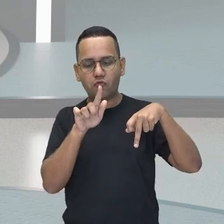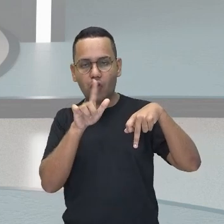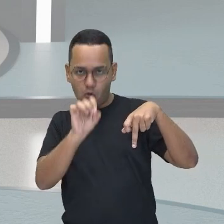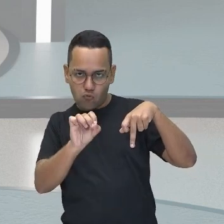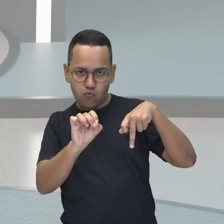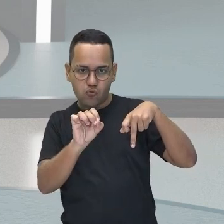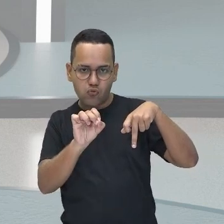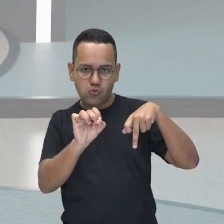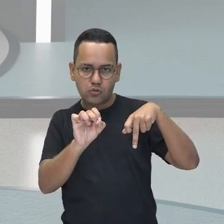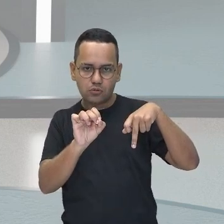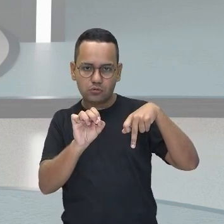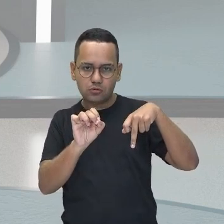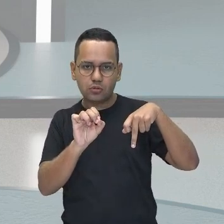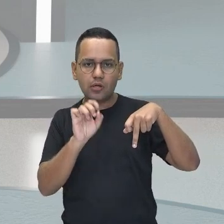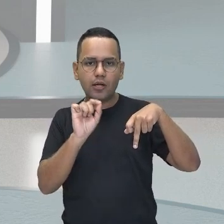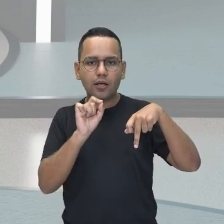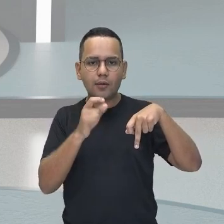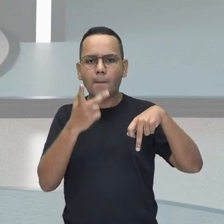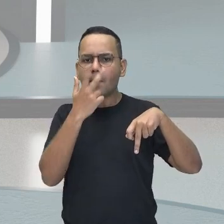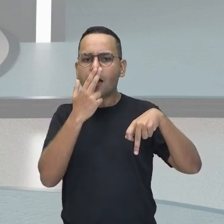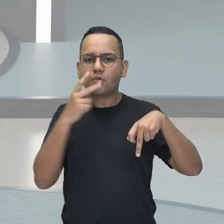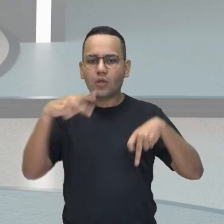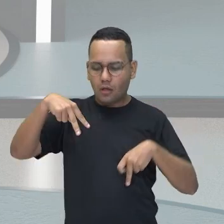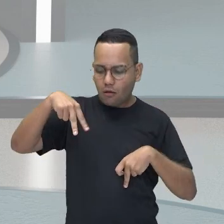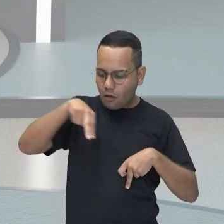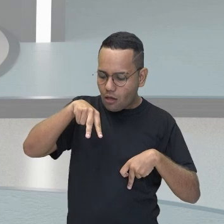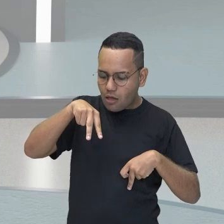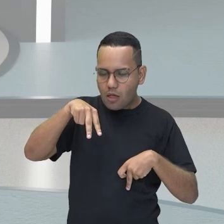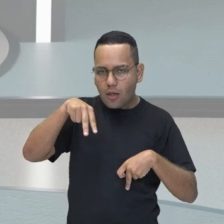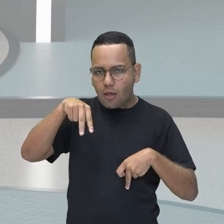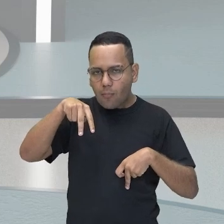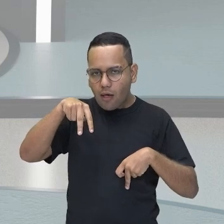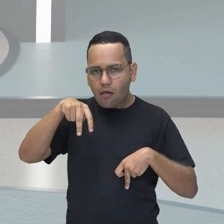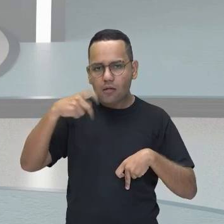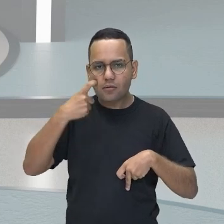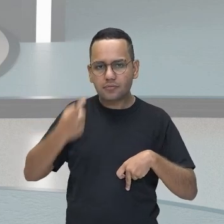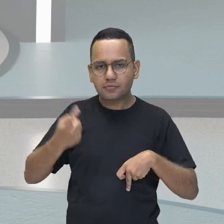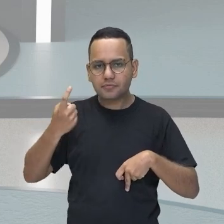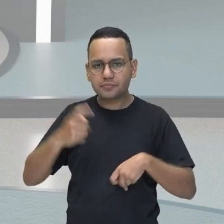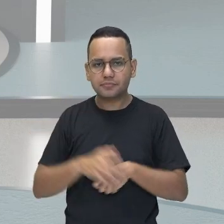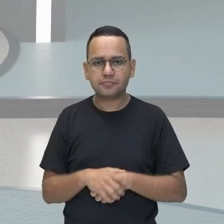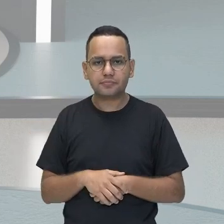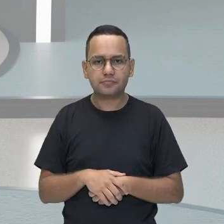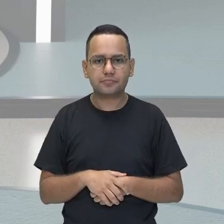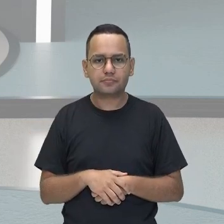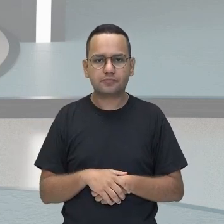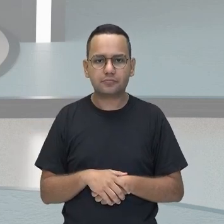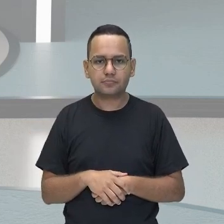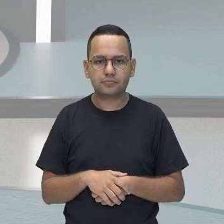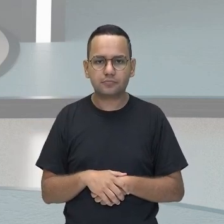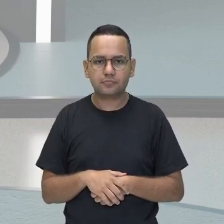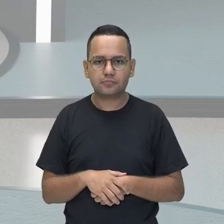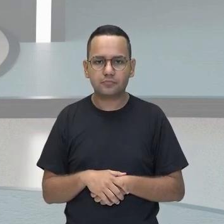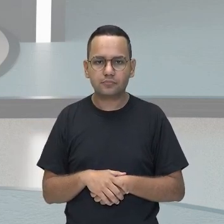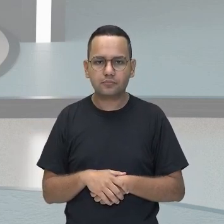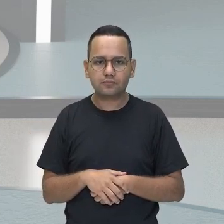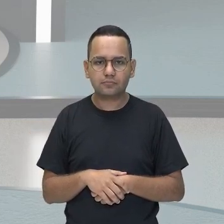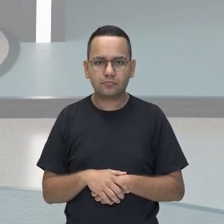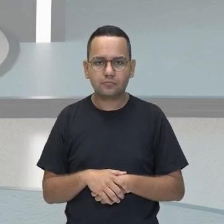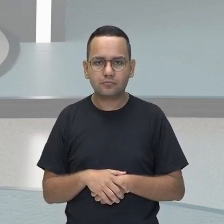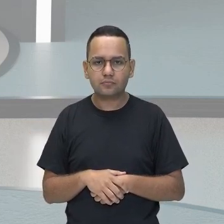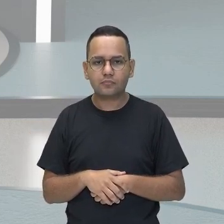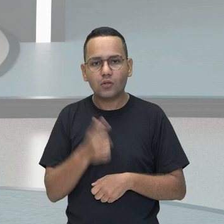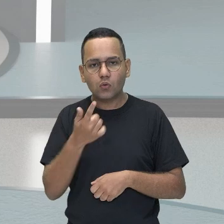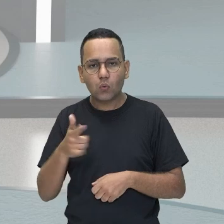mais próximos uns dos outros, como a gente consegue ver ali na imagem. Daqui a pouco o vídeo vai continuar. Enquanto nos joelhos